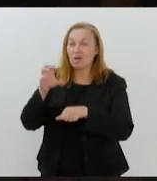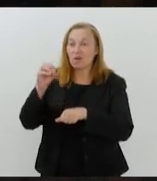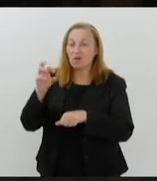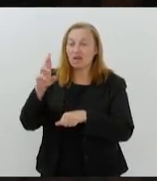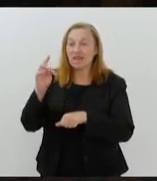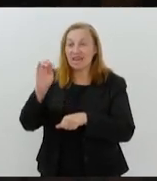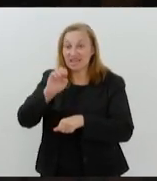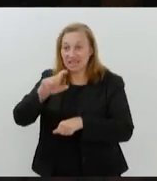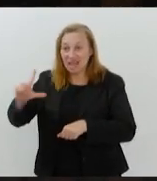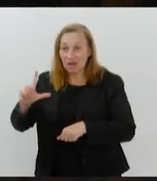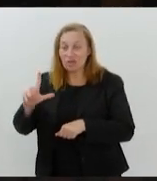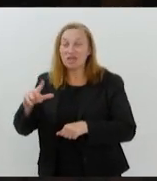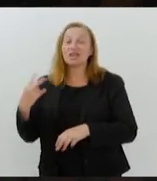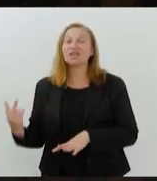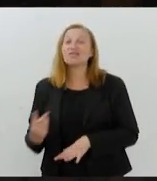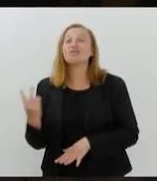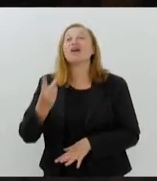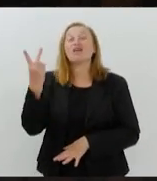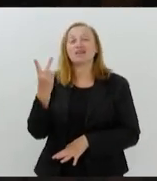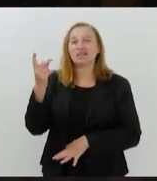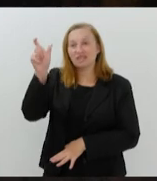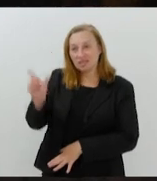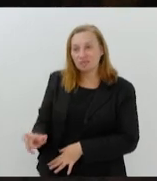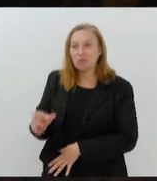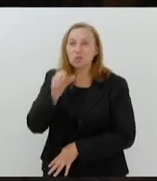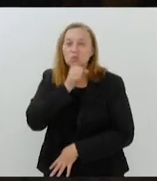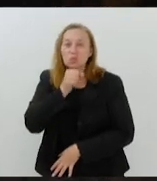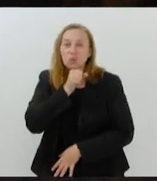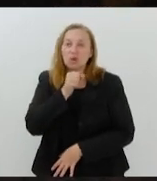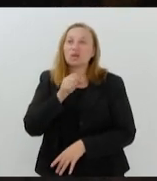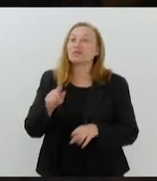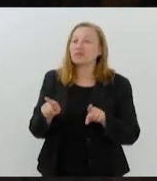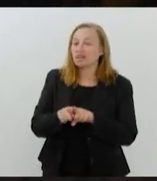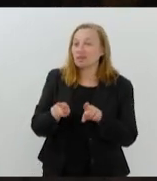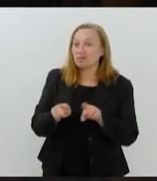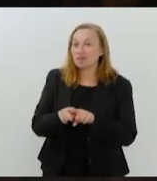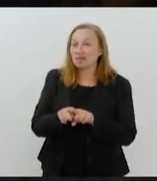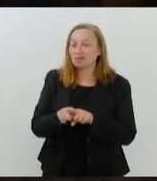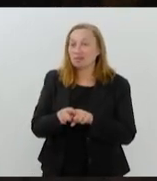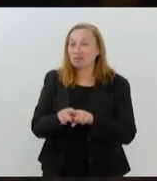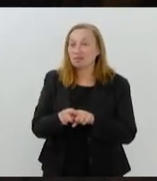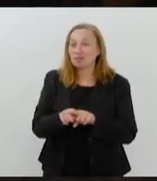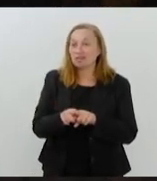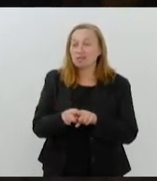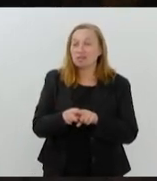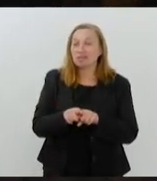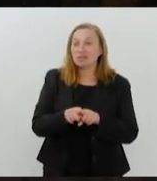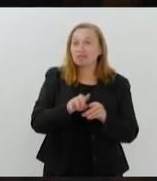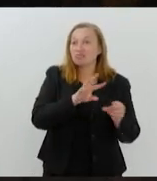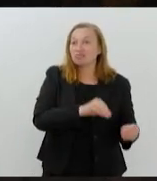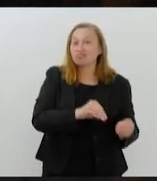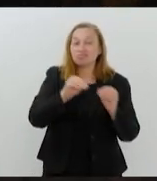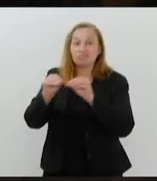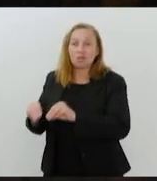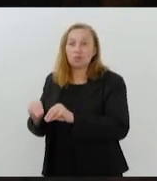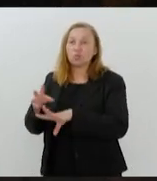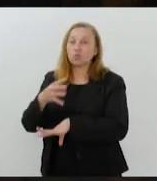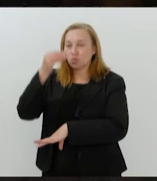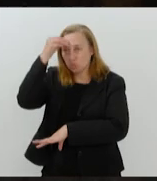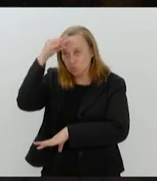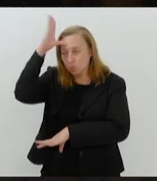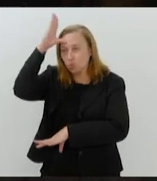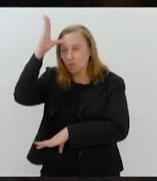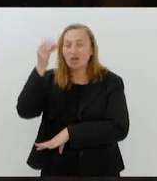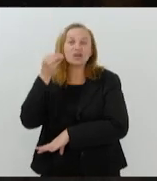valorizam as pessoas idosas, inclusive na transmissão de conhecimentos, porque a